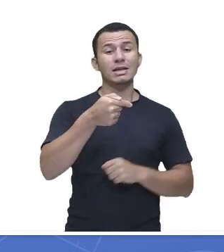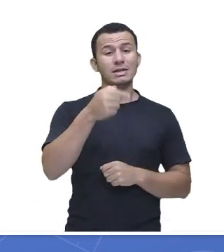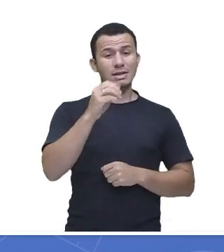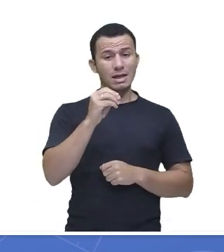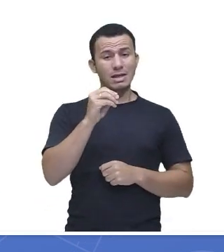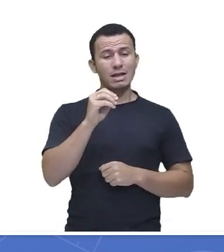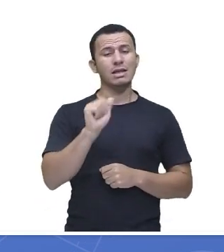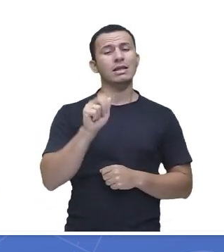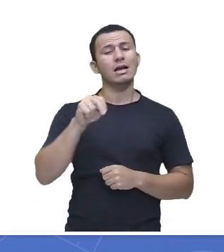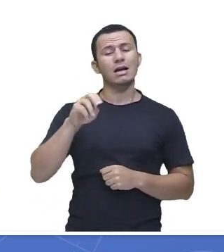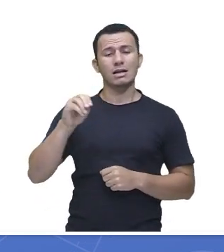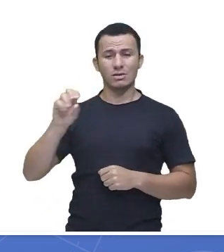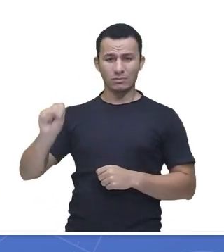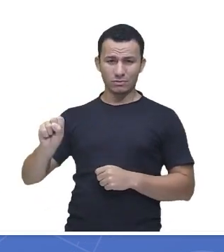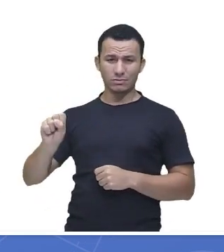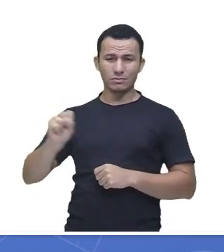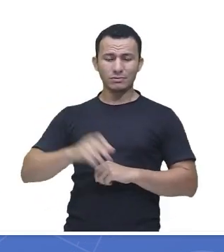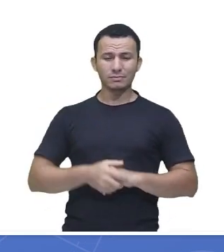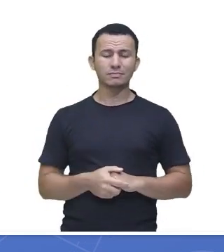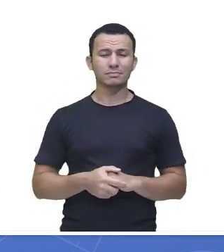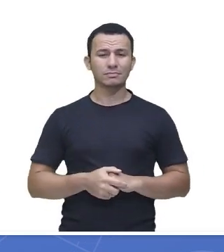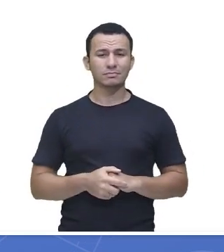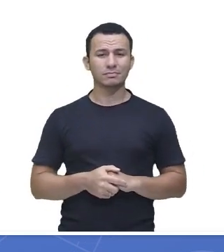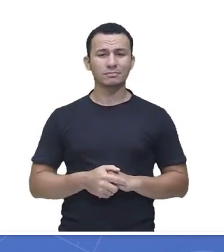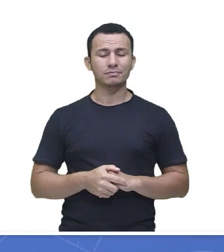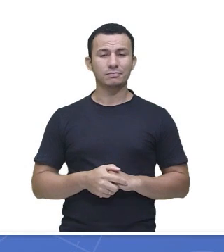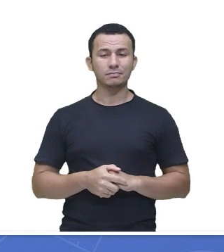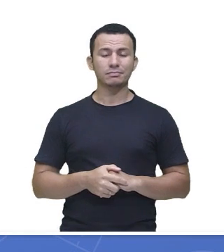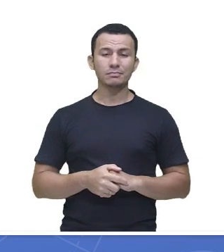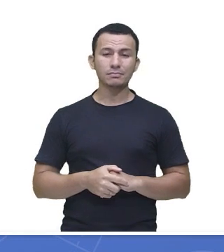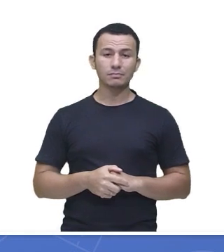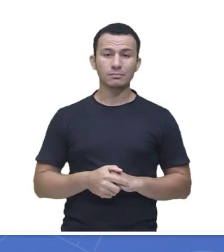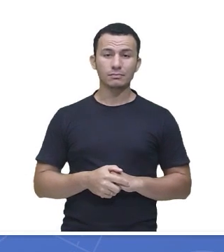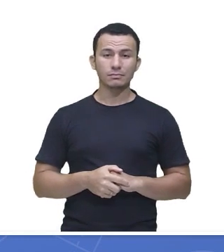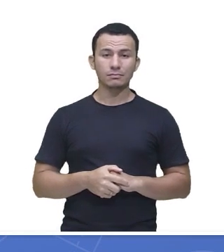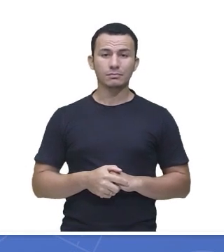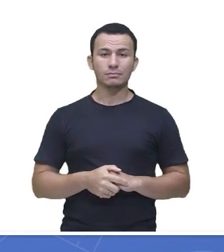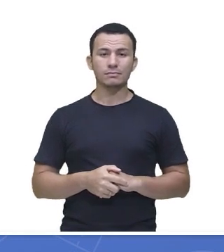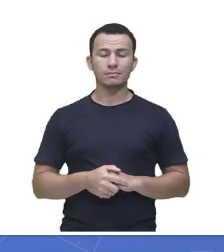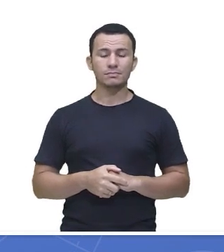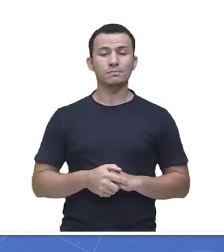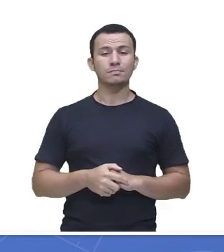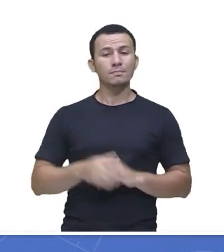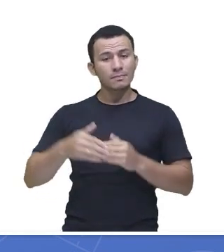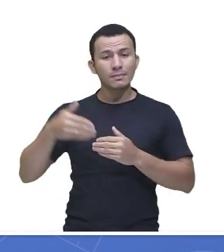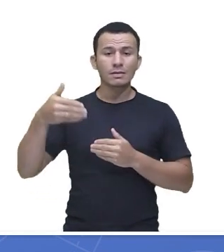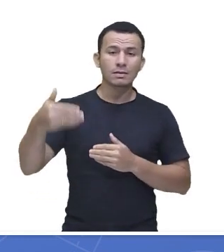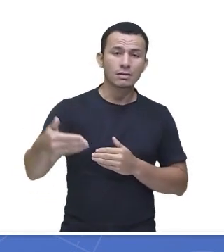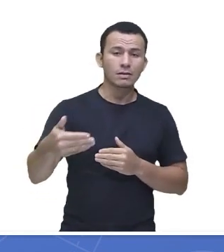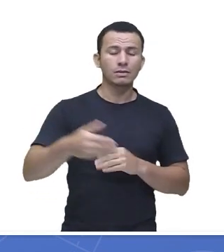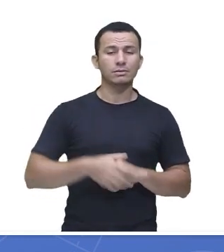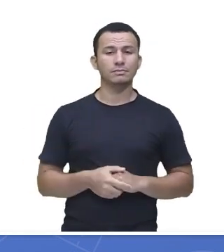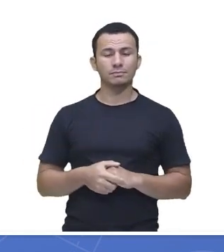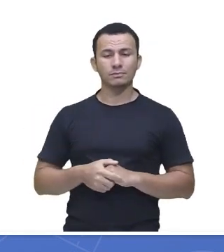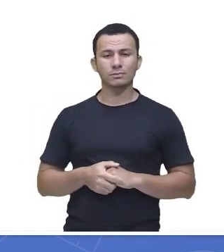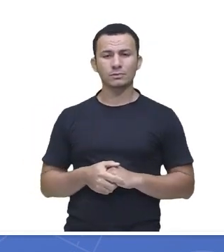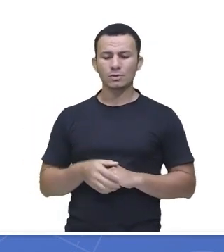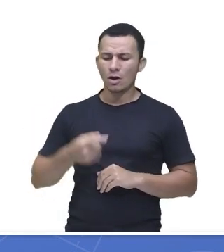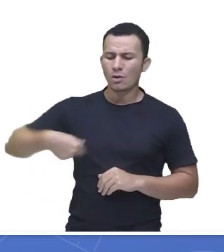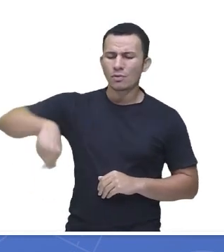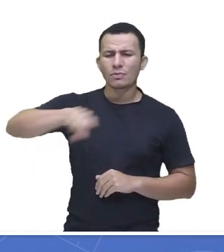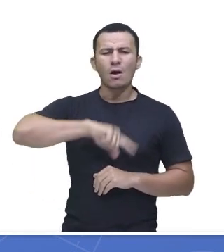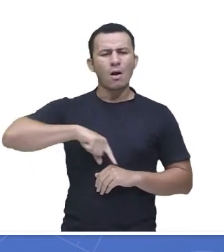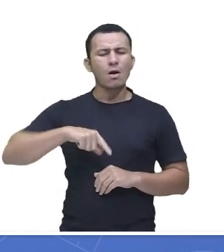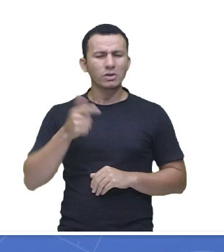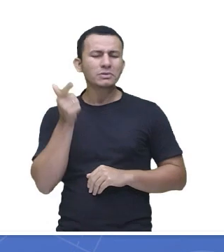a nossa resposta. Mais adiante, ele diz, nós o conseguimos.